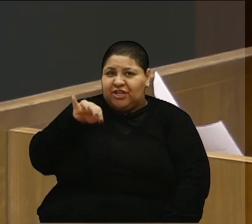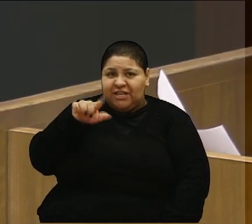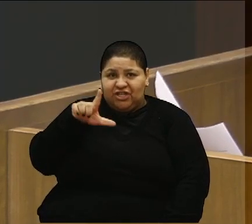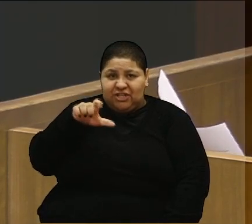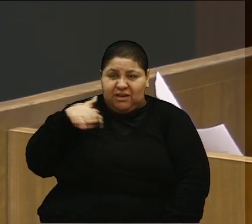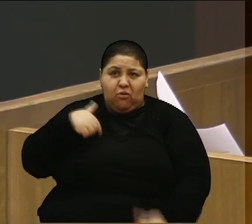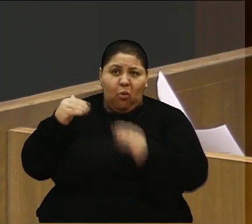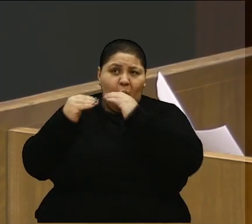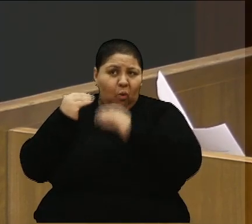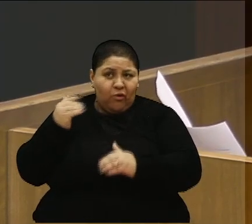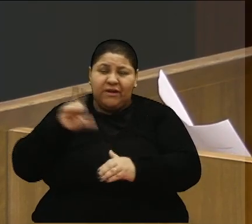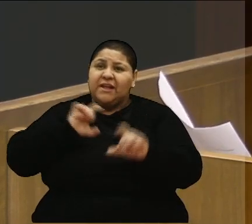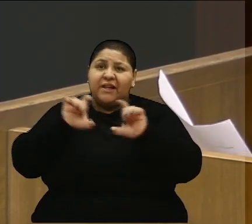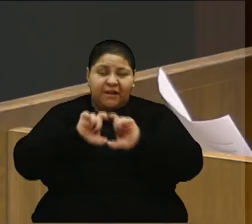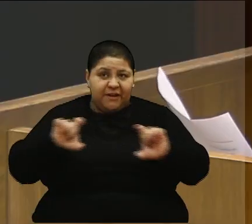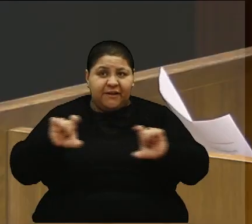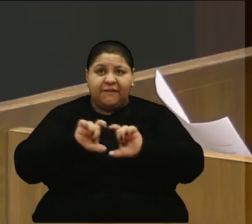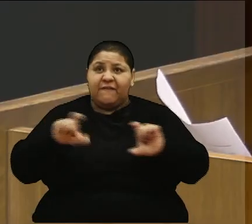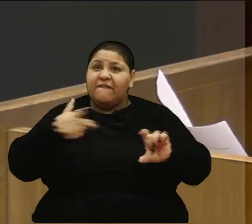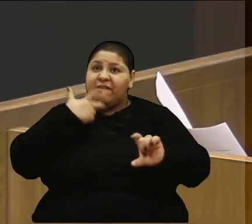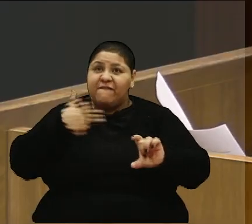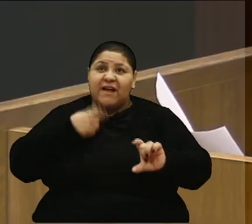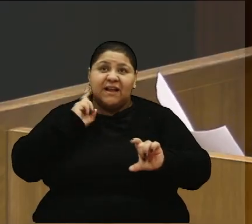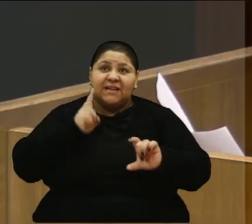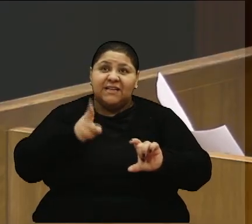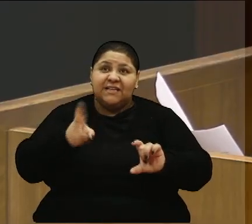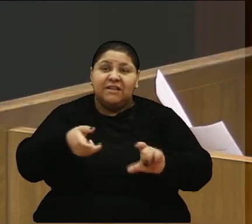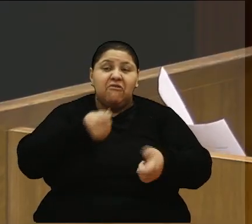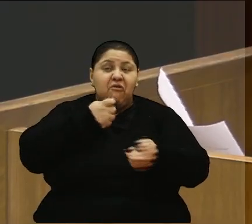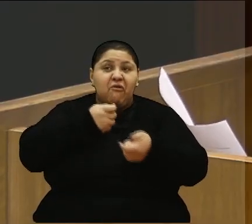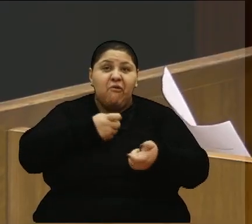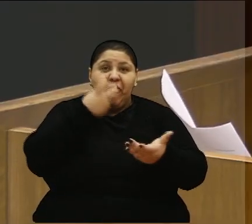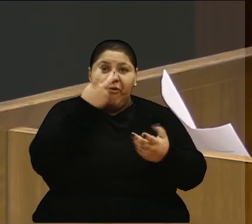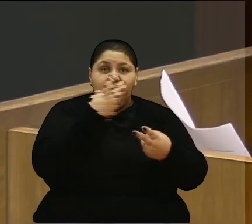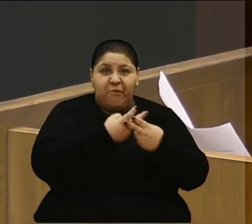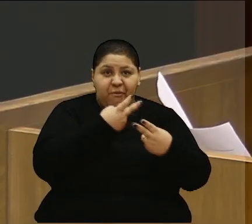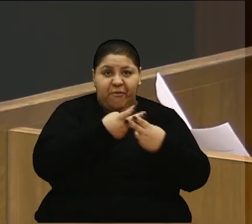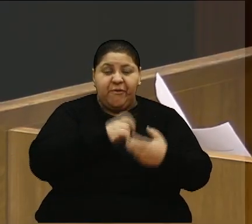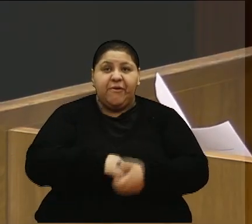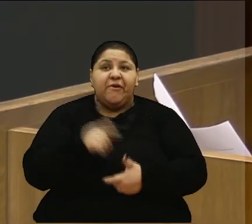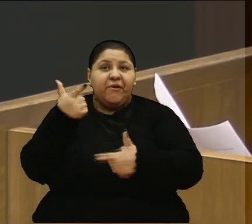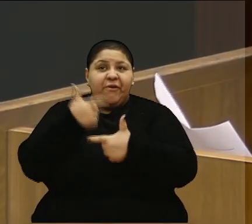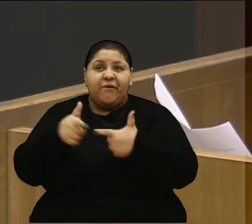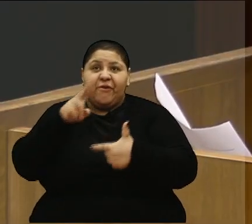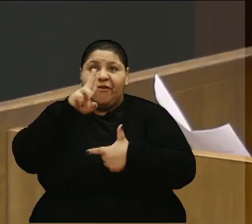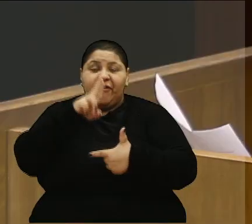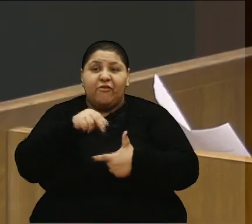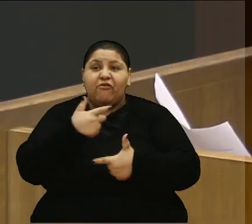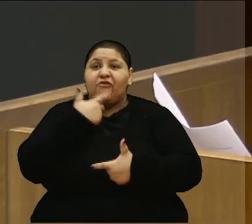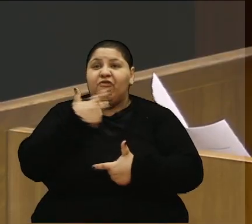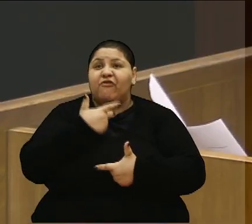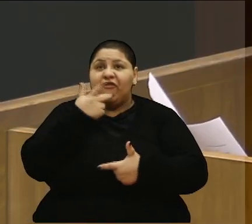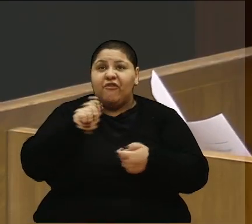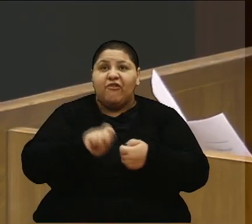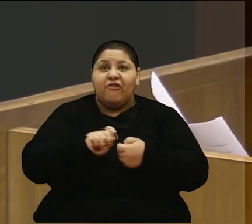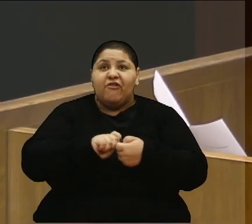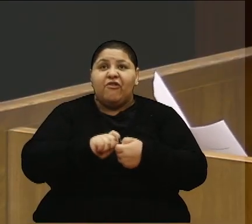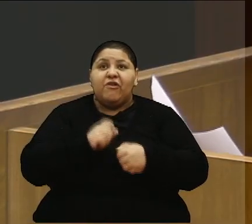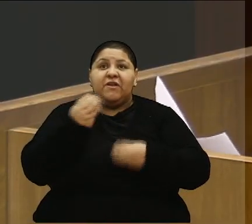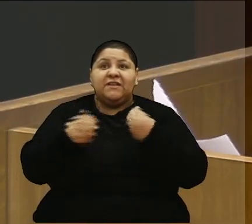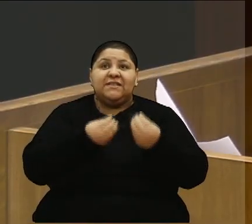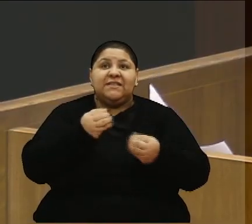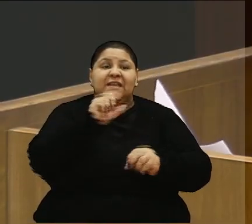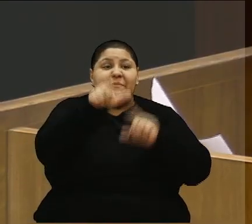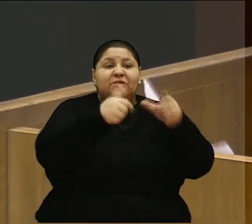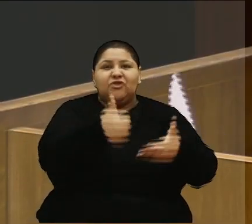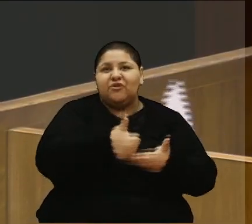fala, ele tem uma frase que ele repete toda vez que um humorista é condenado ultimamente. O problema nunca é o que você fala ou faz, e sim de que lado você está.